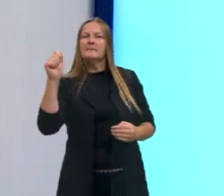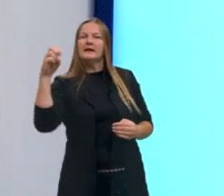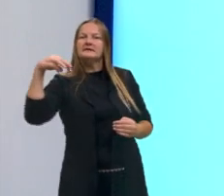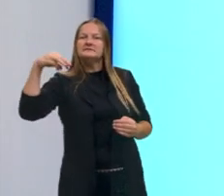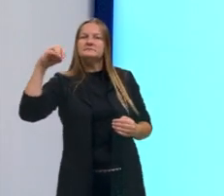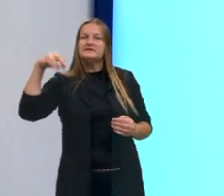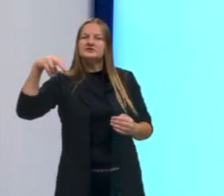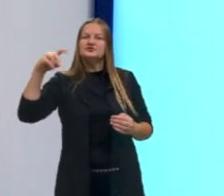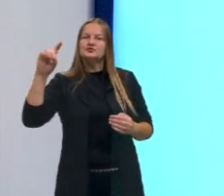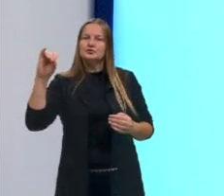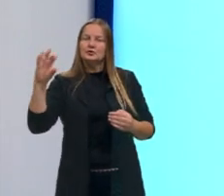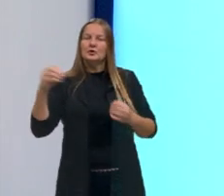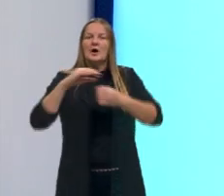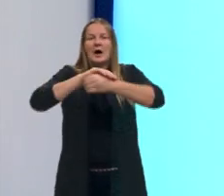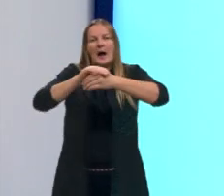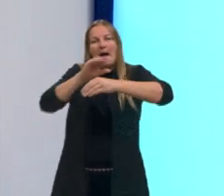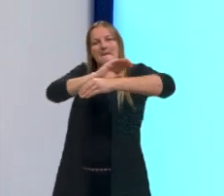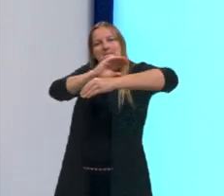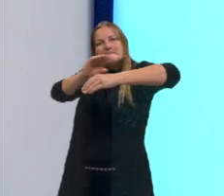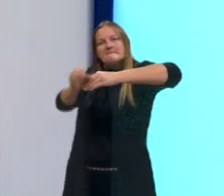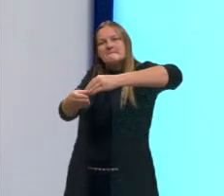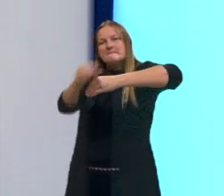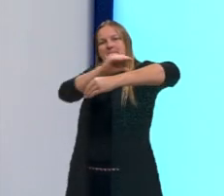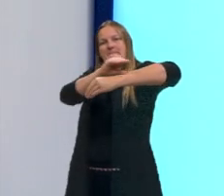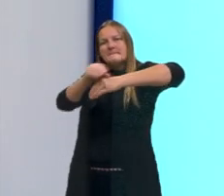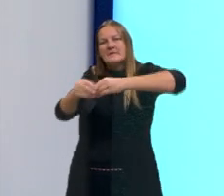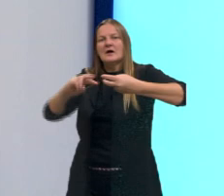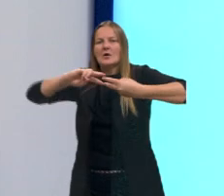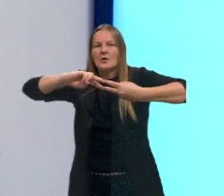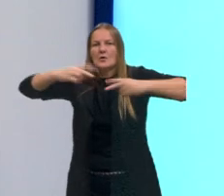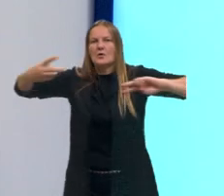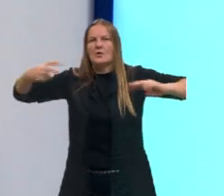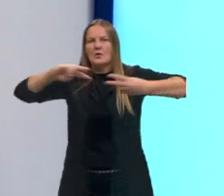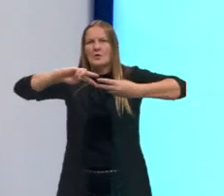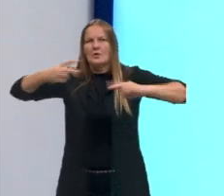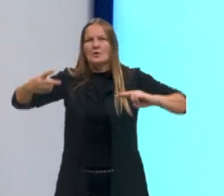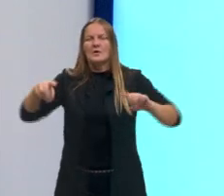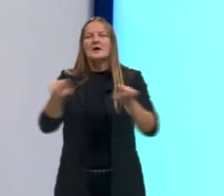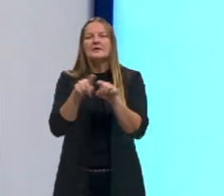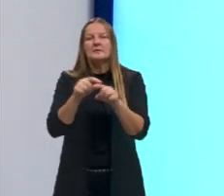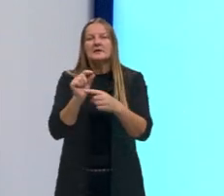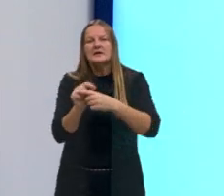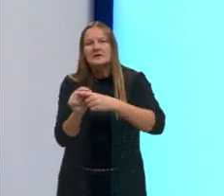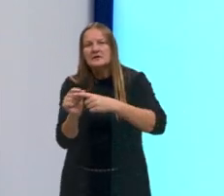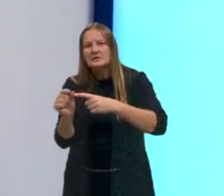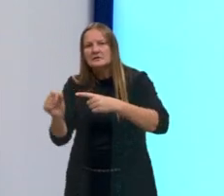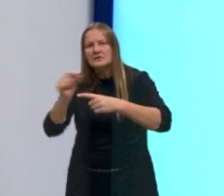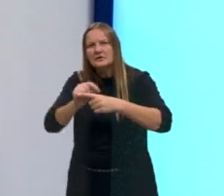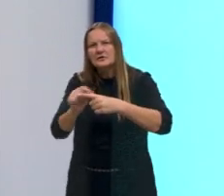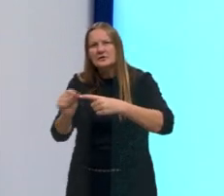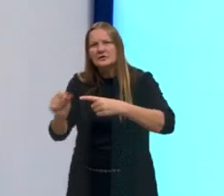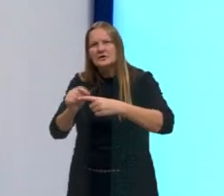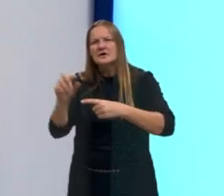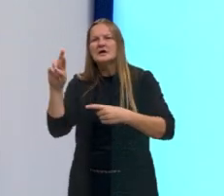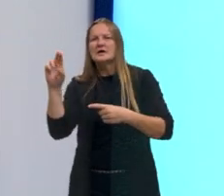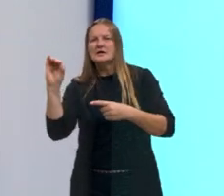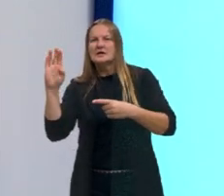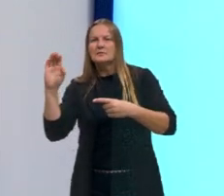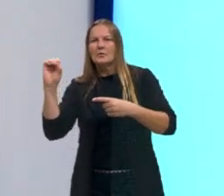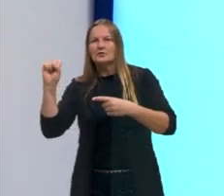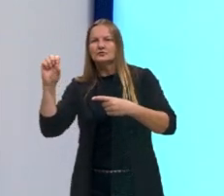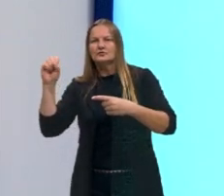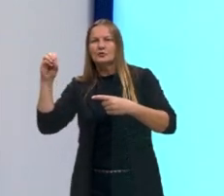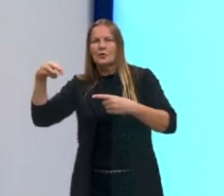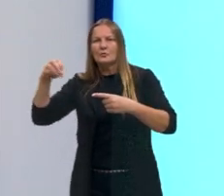membrana plasmática o material genético e os ribossomos algumas bactérias